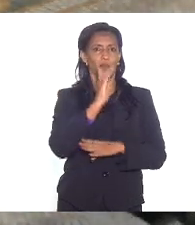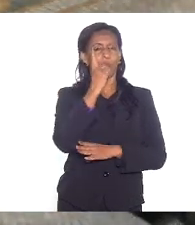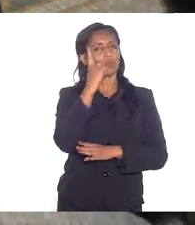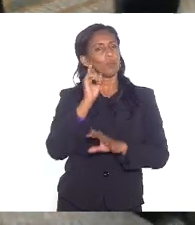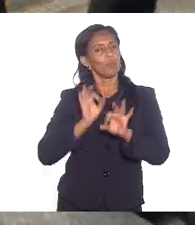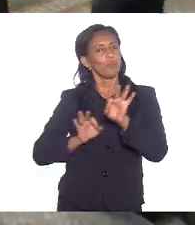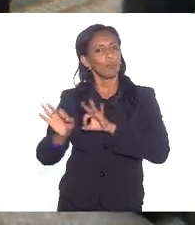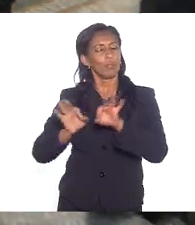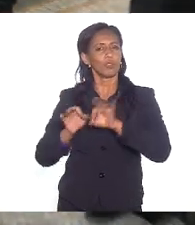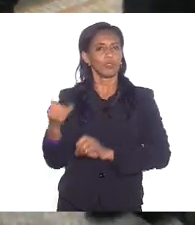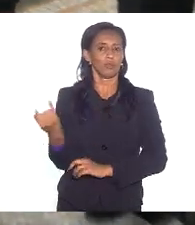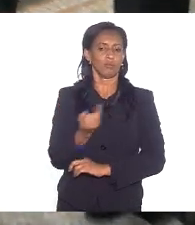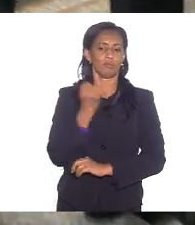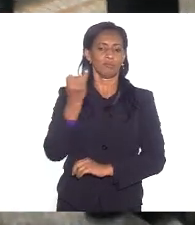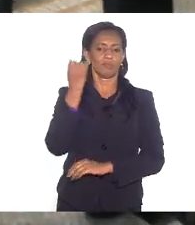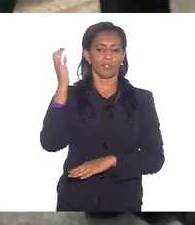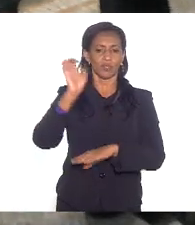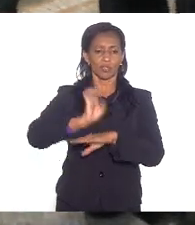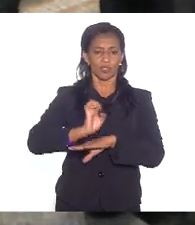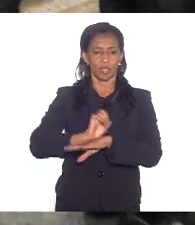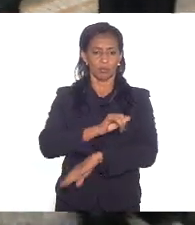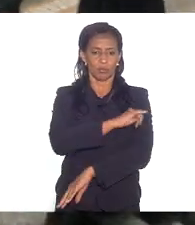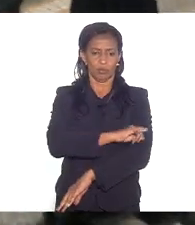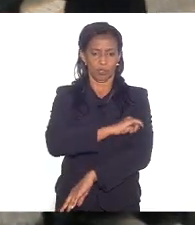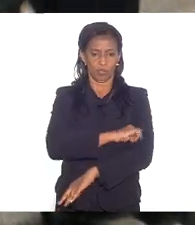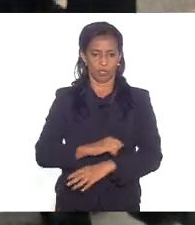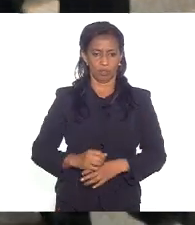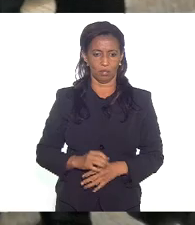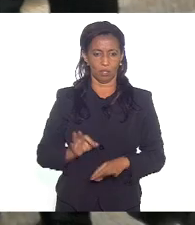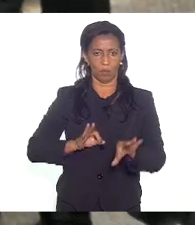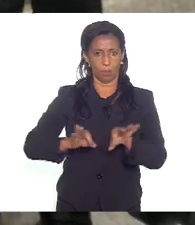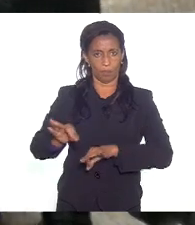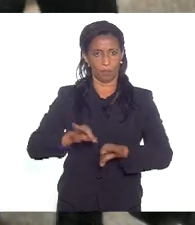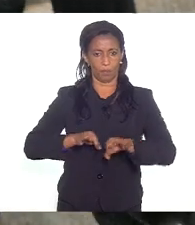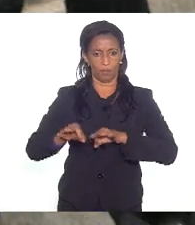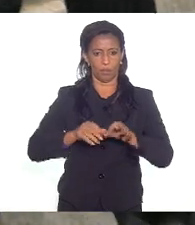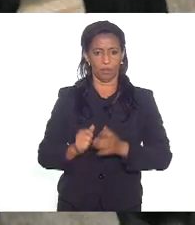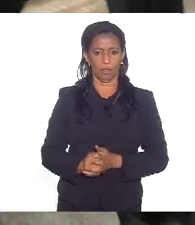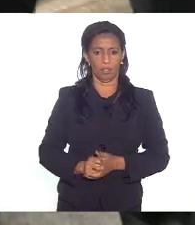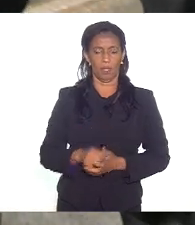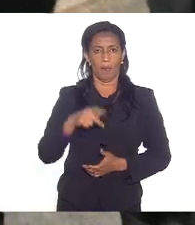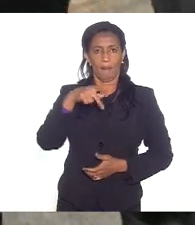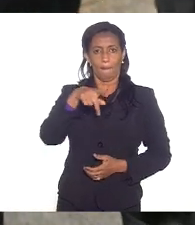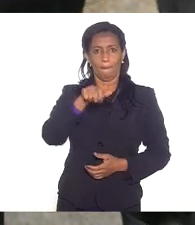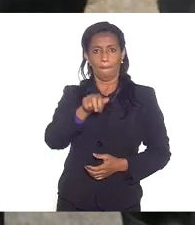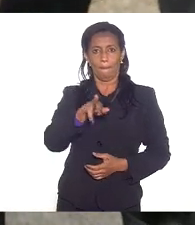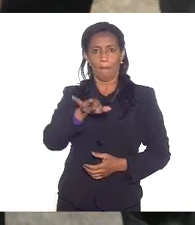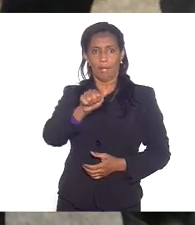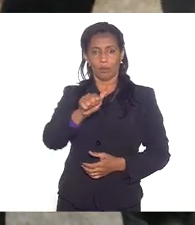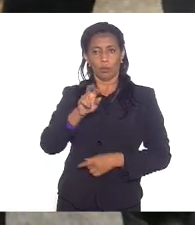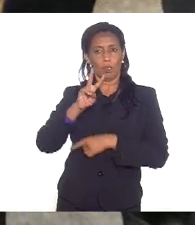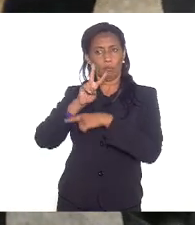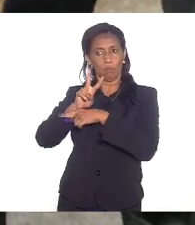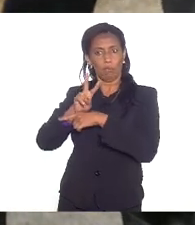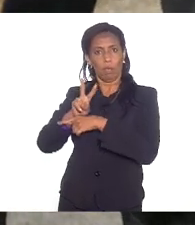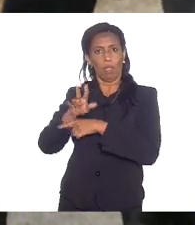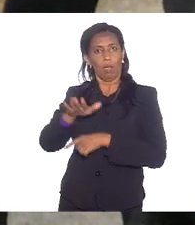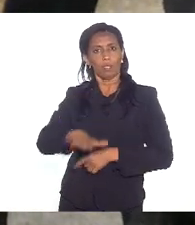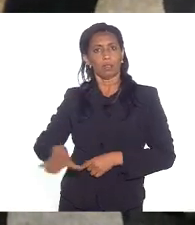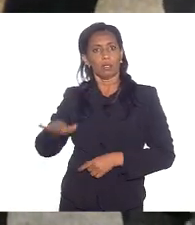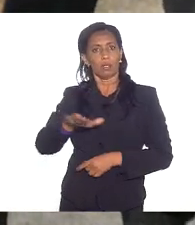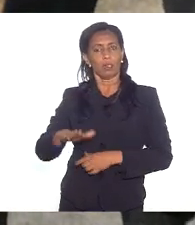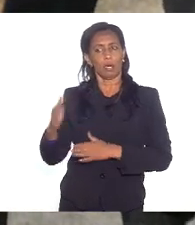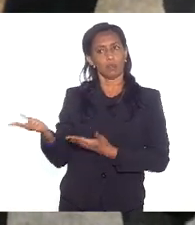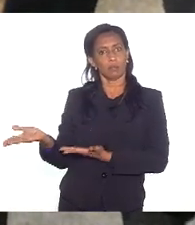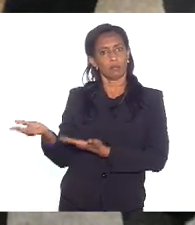que é muito importante o estado do Rio de Janeiro que o projeto da Patrulha protetor da criança adolescente que